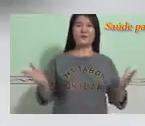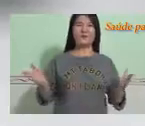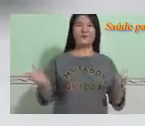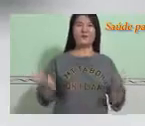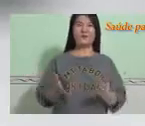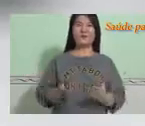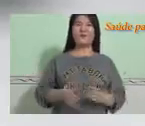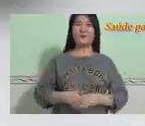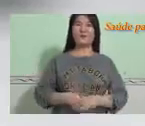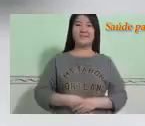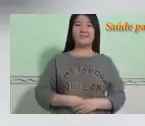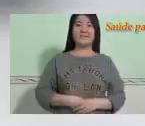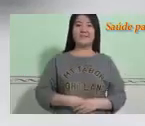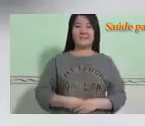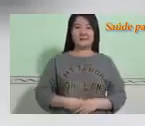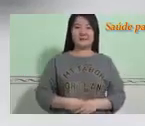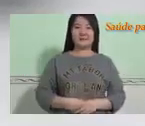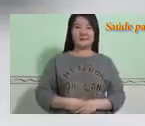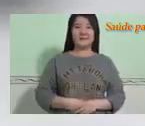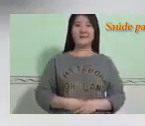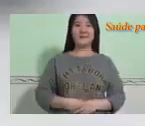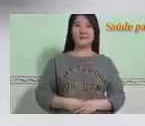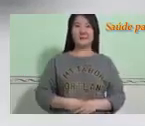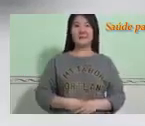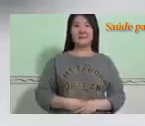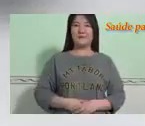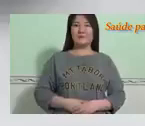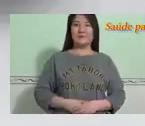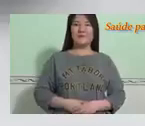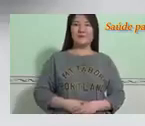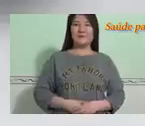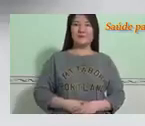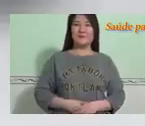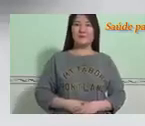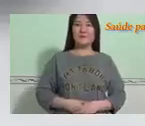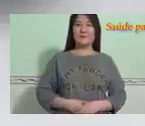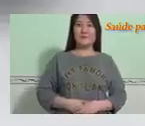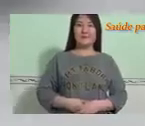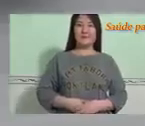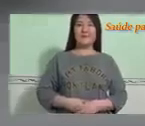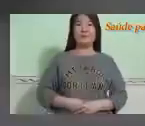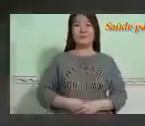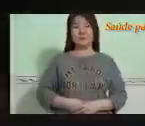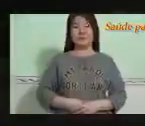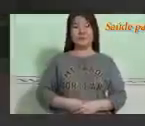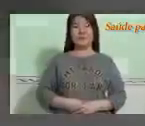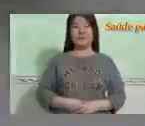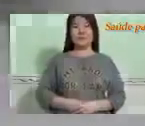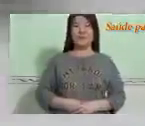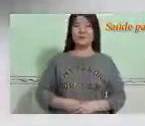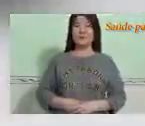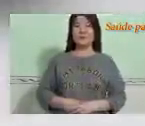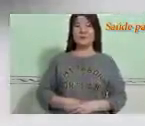Este anticorpo monoclonal, comercializado como Herceptin, foi desenvolvido por engenharia genética que